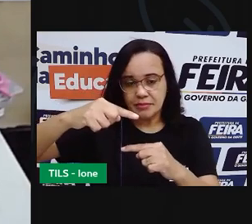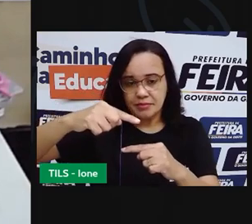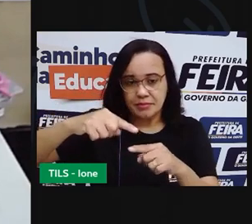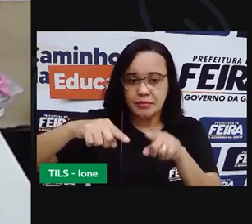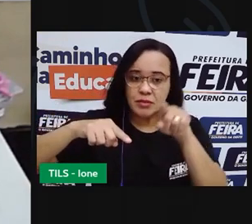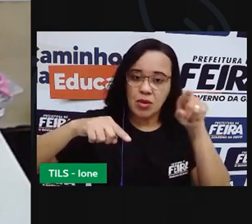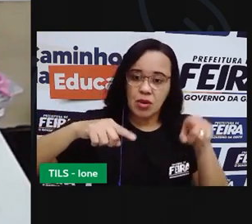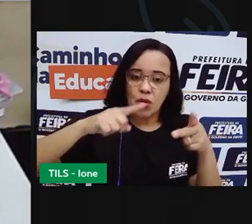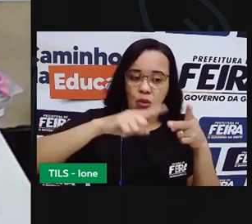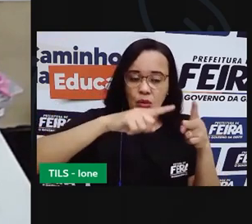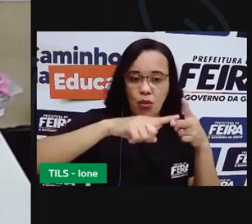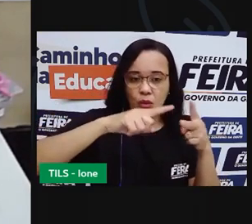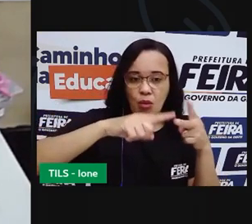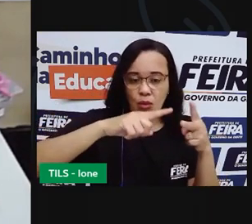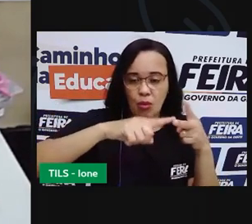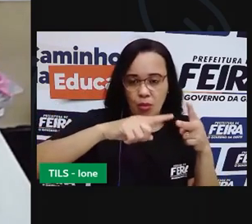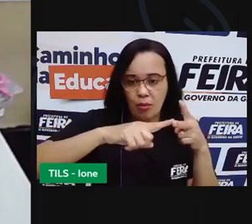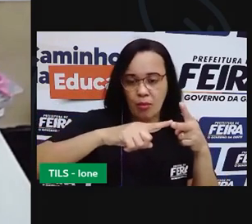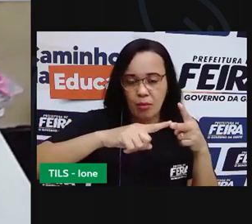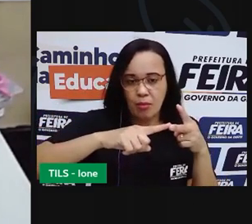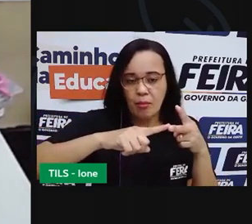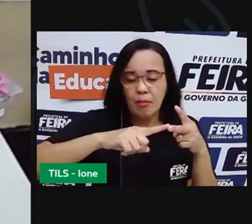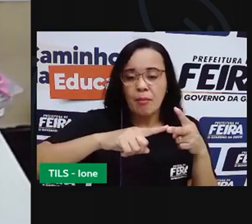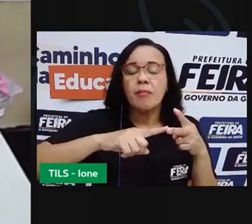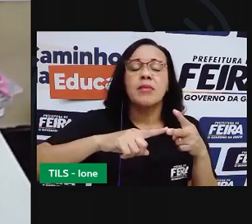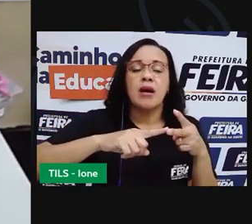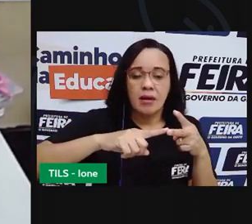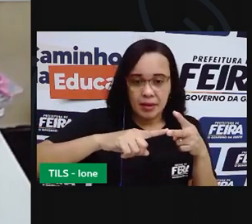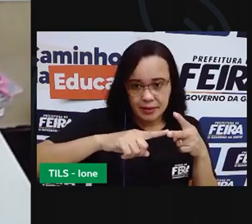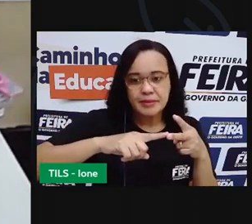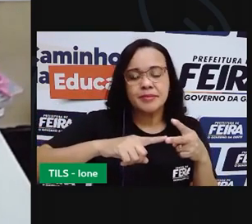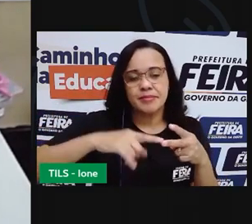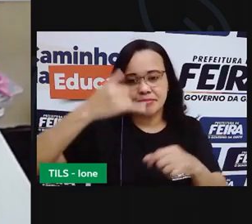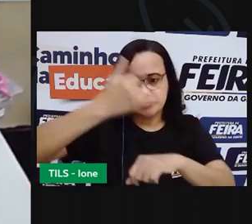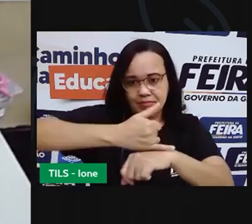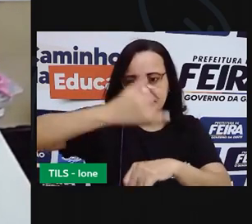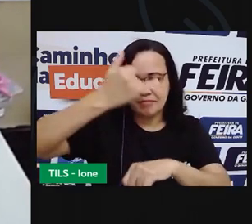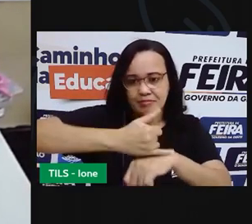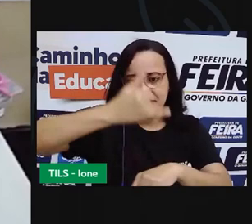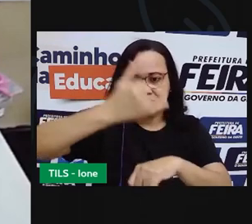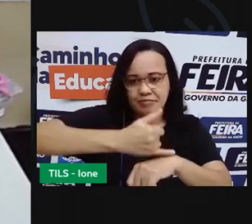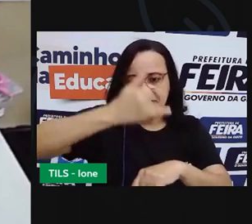Esse aqui está embalado numa embalagem de metal. Olha,